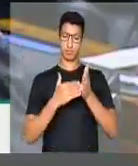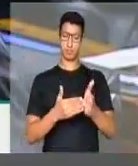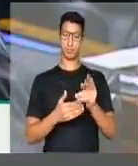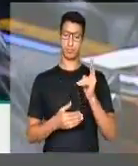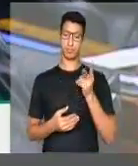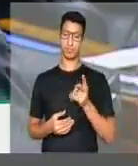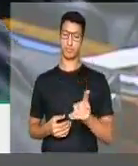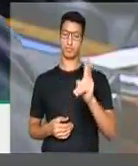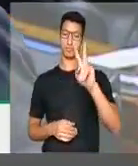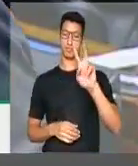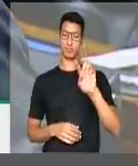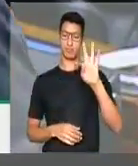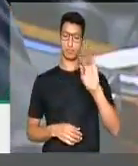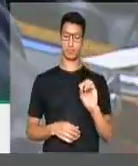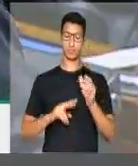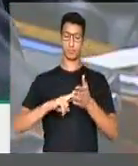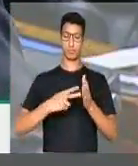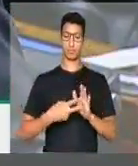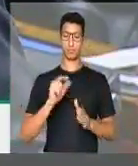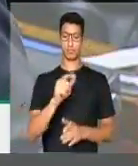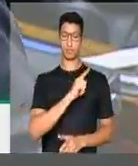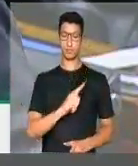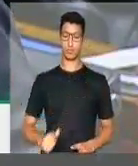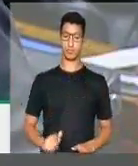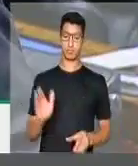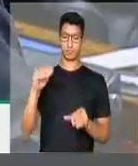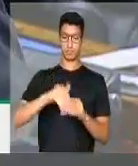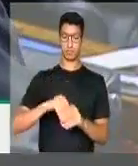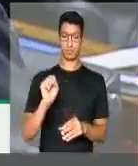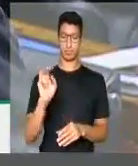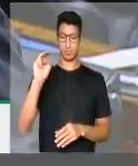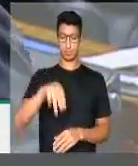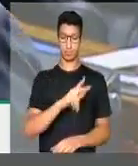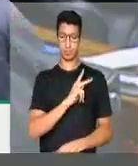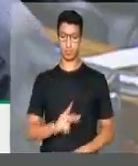encaminha pela manutenção do veto, ou seja, o governo encaminha sim, senhor presidente.